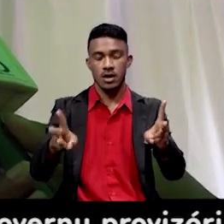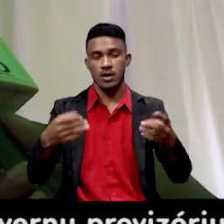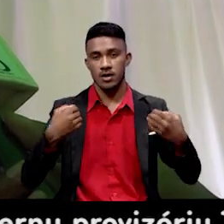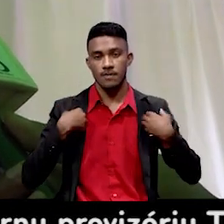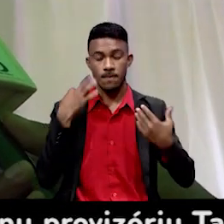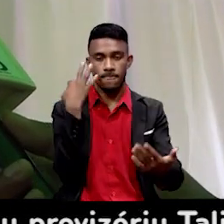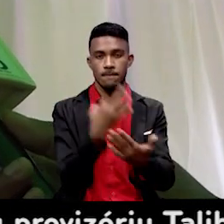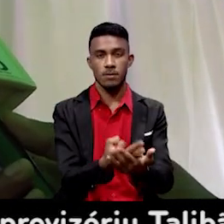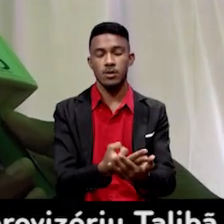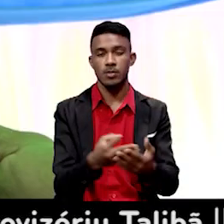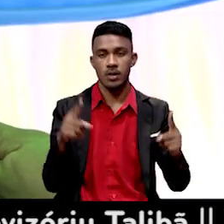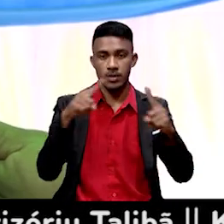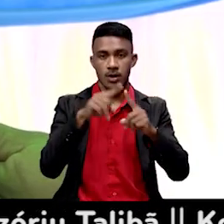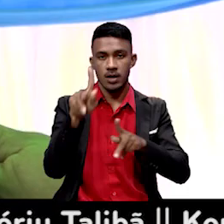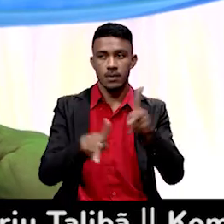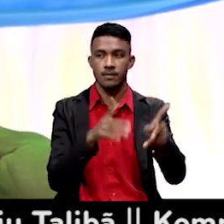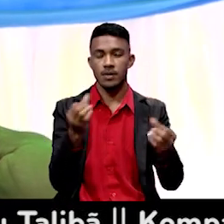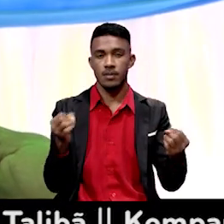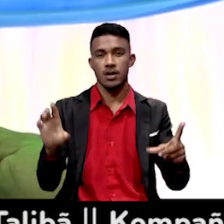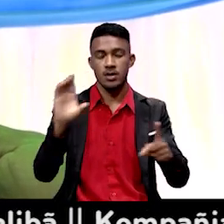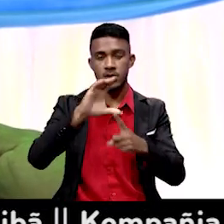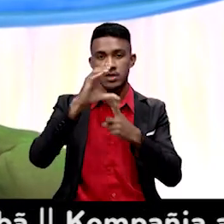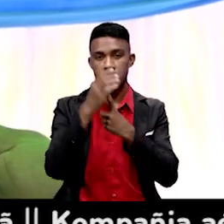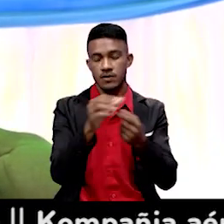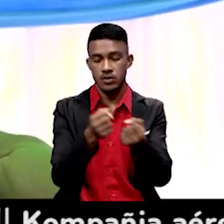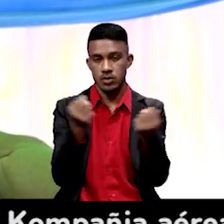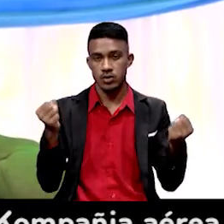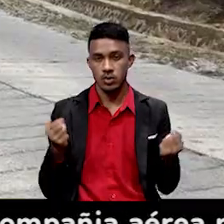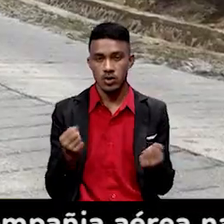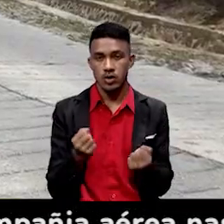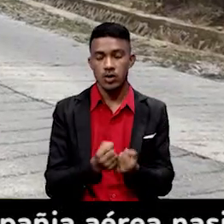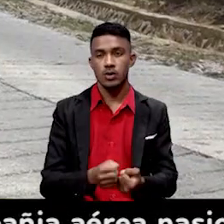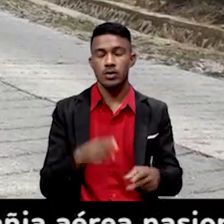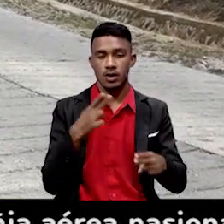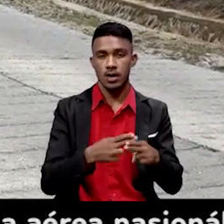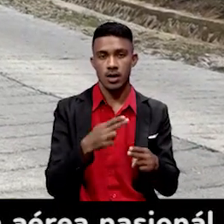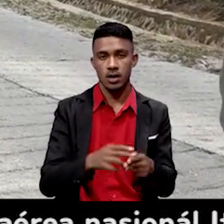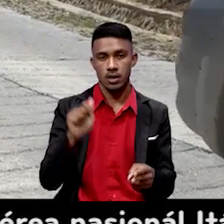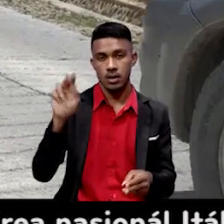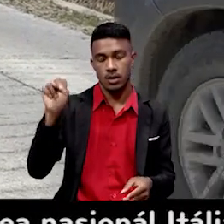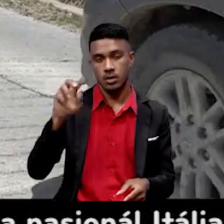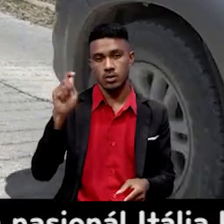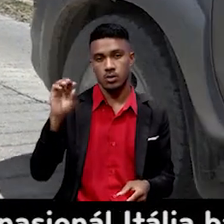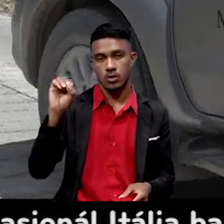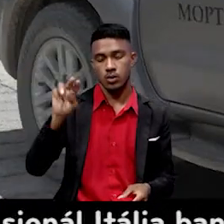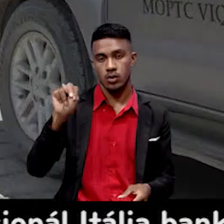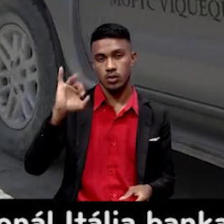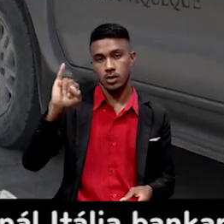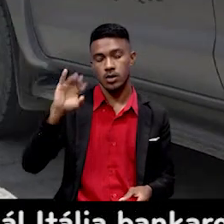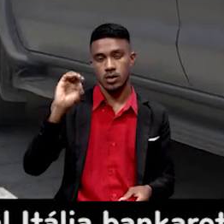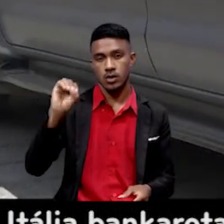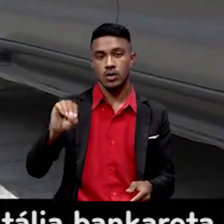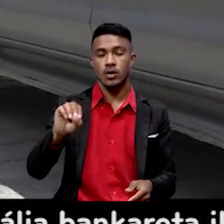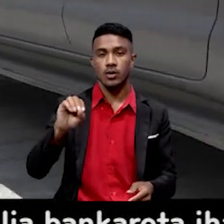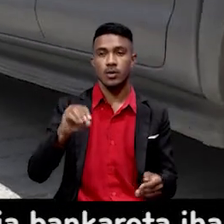ba Emma Barak. Chefe Suku Builale Antonio Nunes agradece ba governo no União Europeia tambah dia ona estrada.